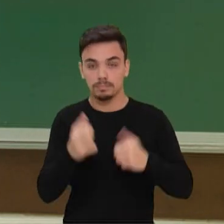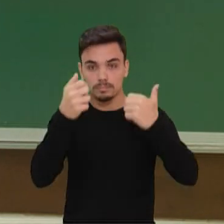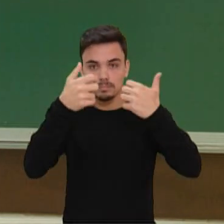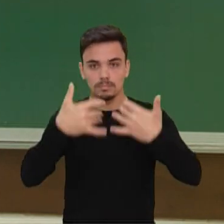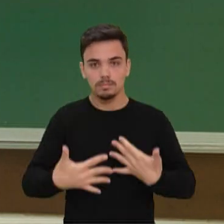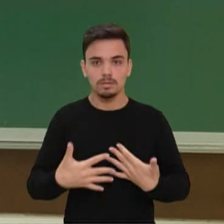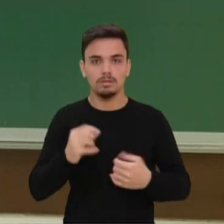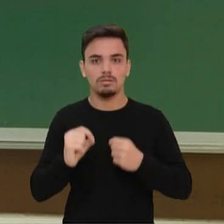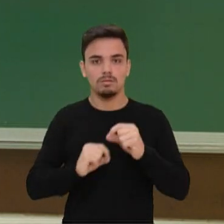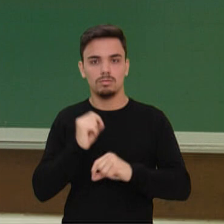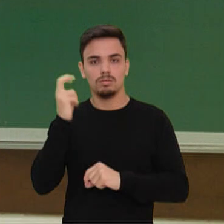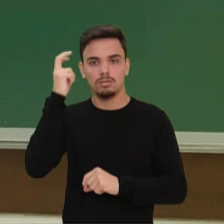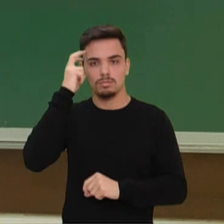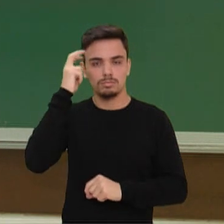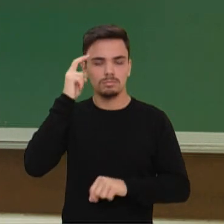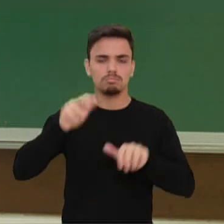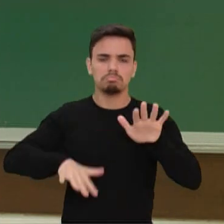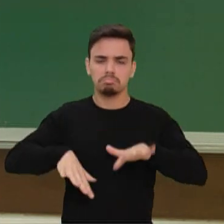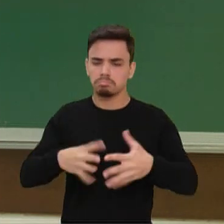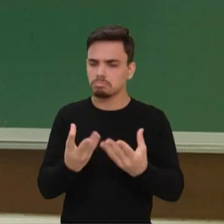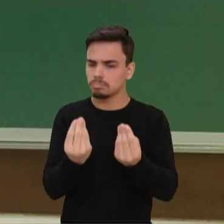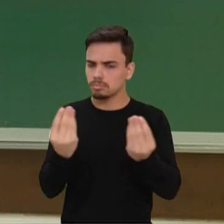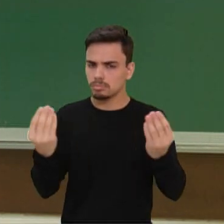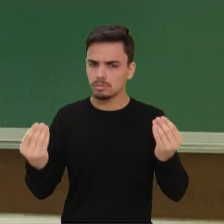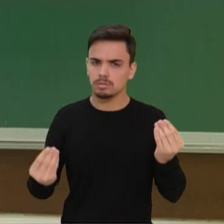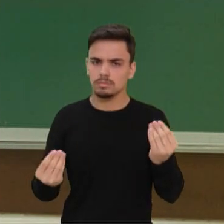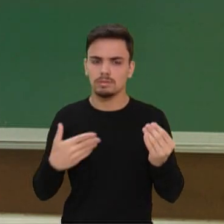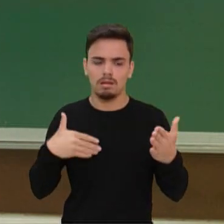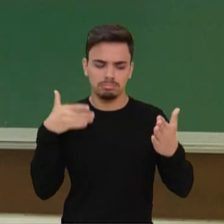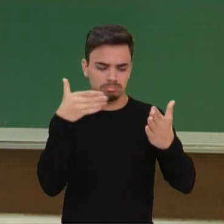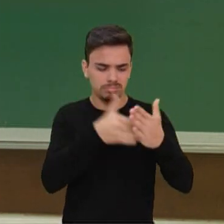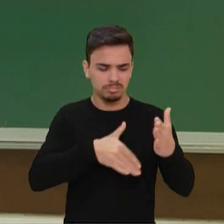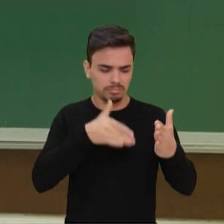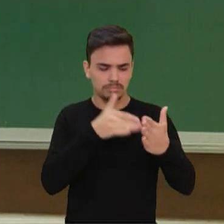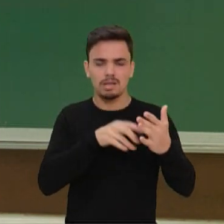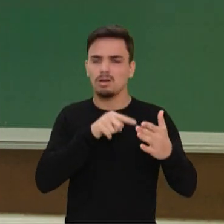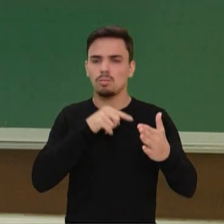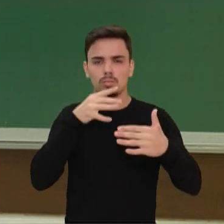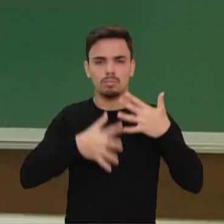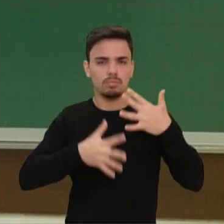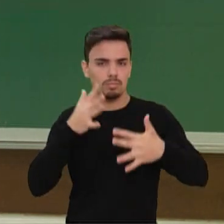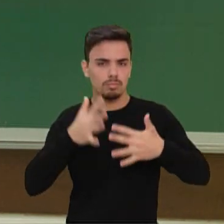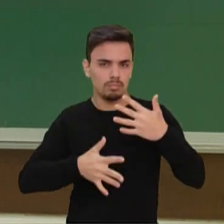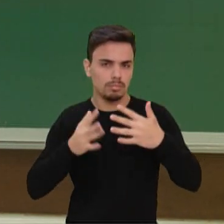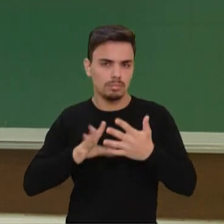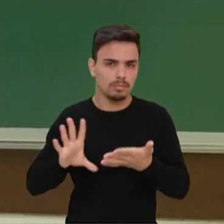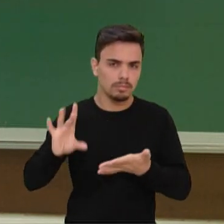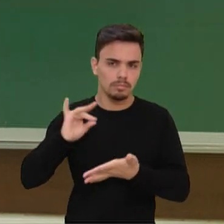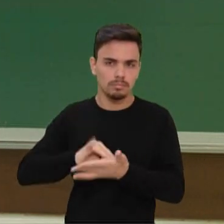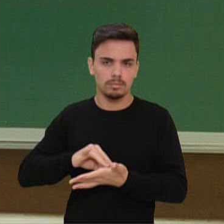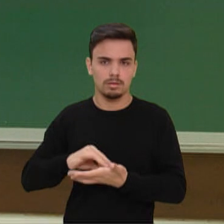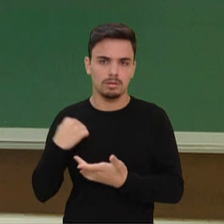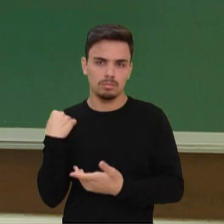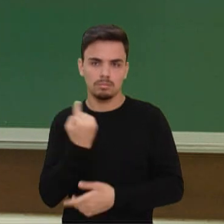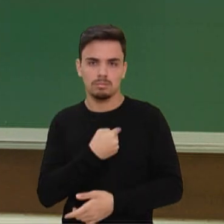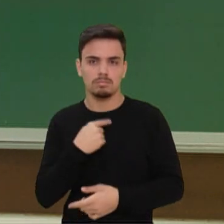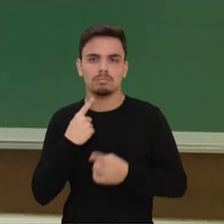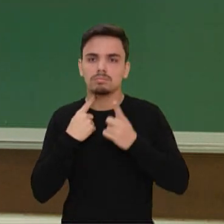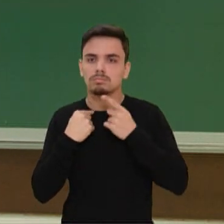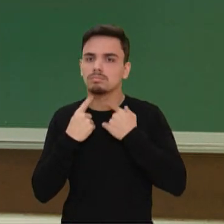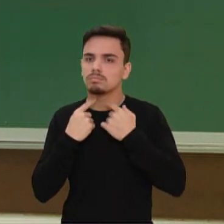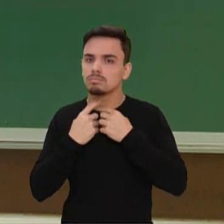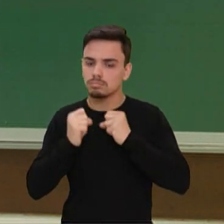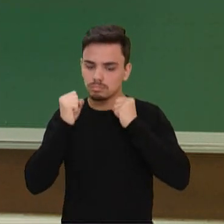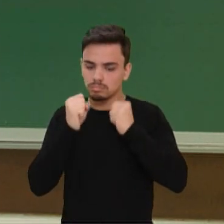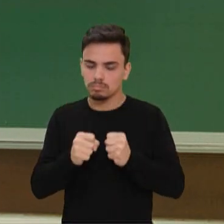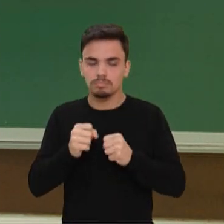é, muitas vezes, uma barreira, algo que atrapalha a afirmação da nossa vontade de potência.